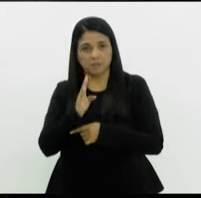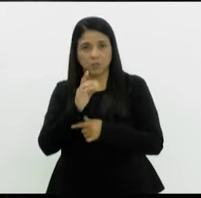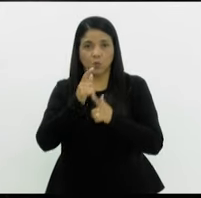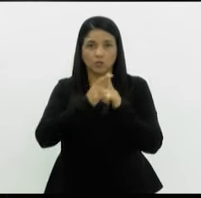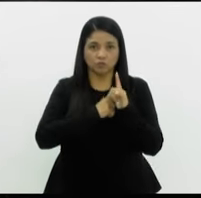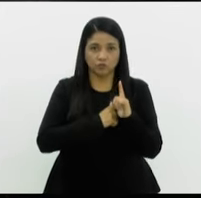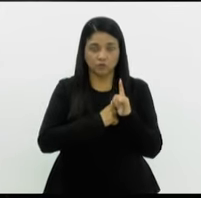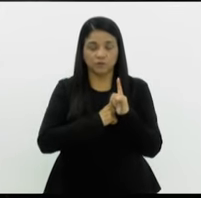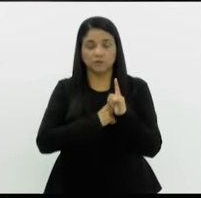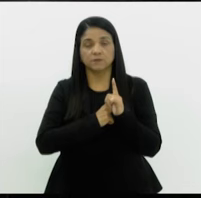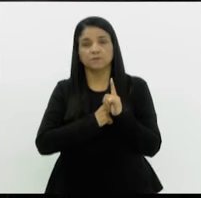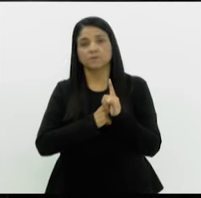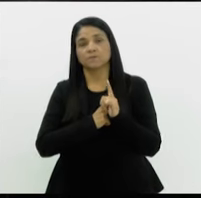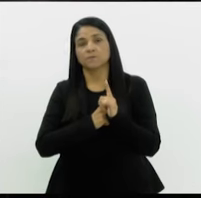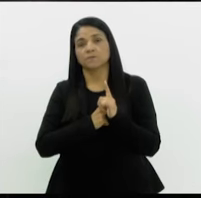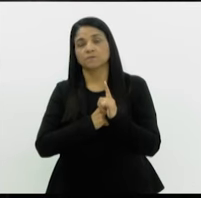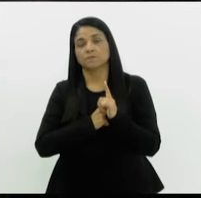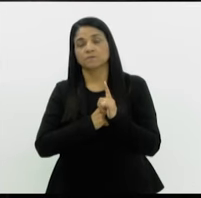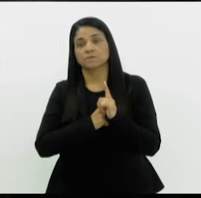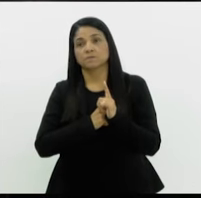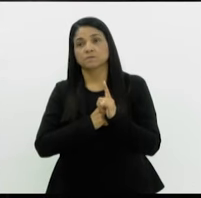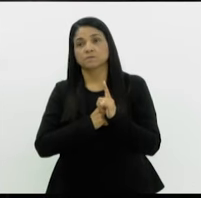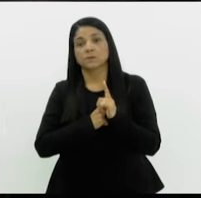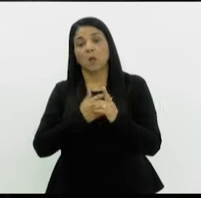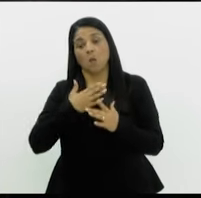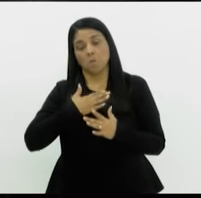a aval da União, quando, no meu